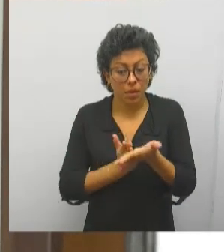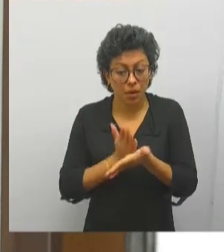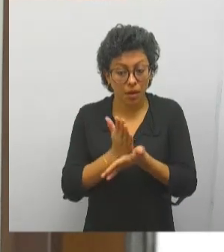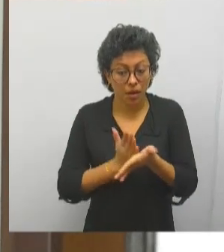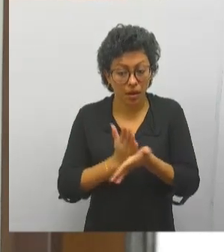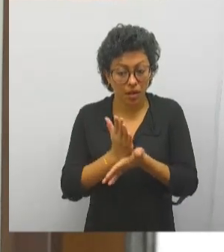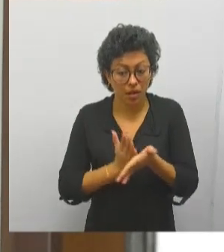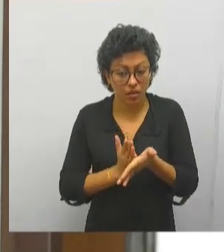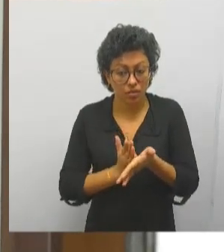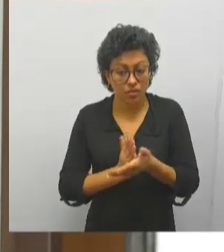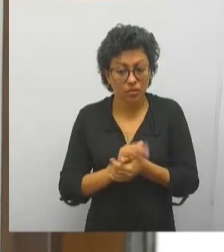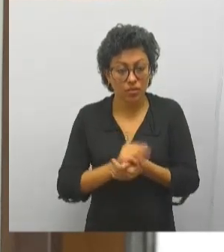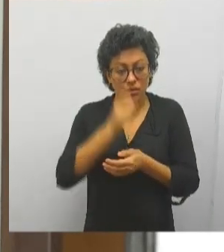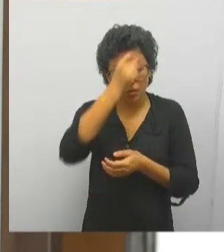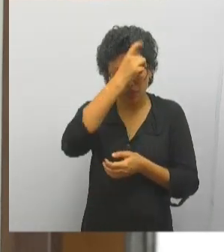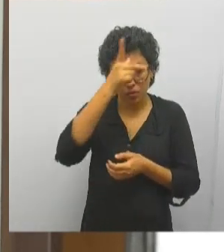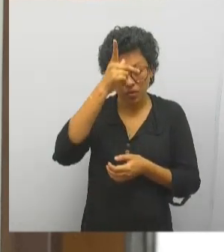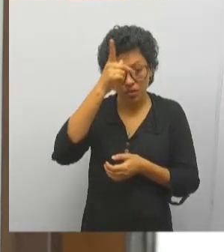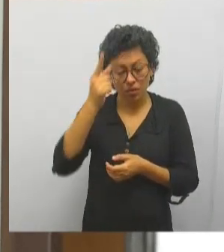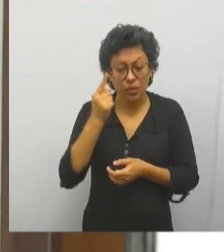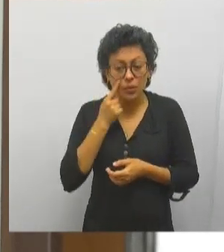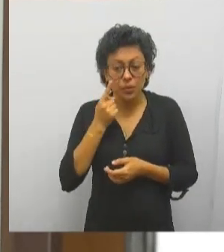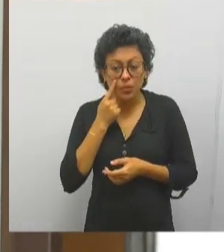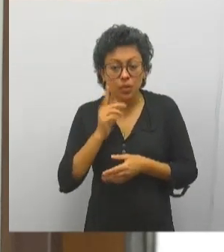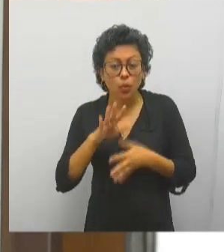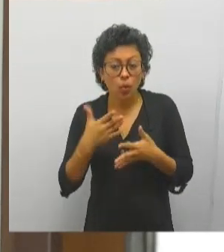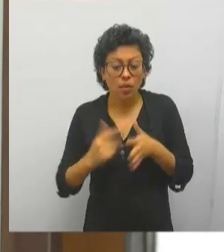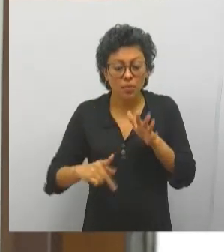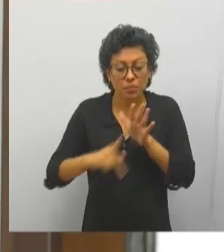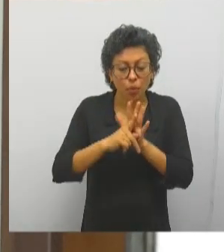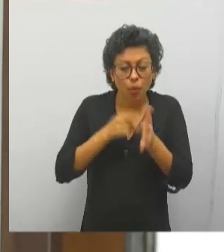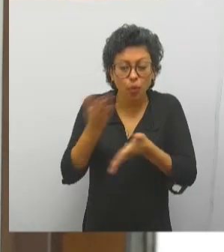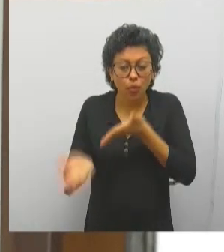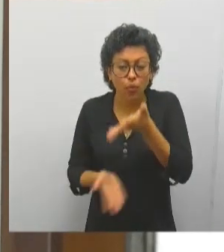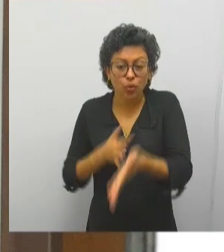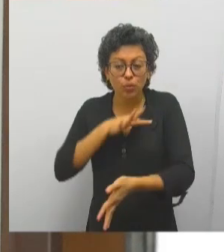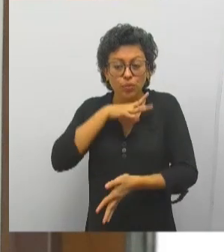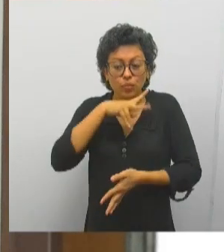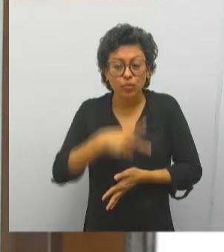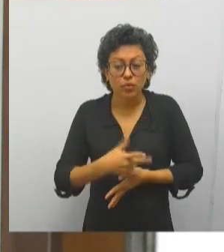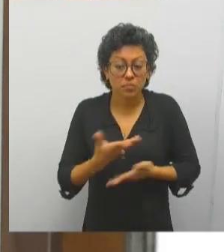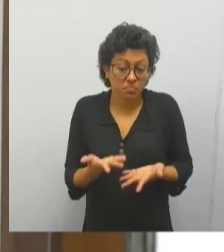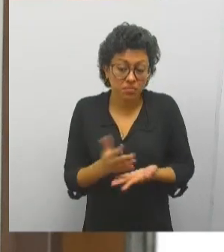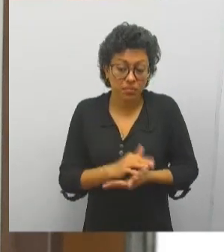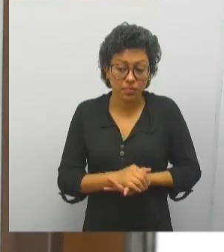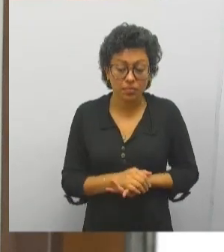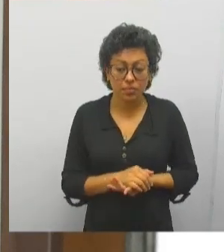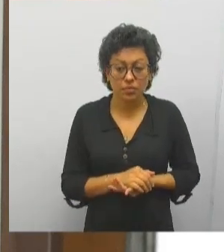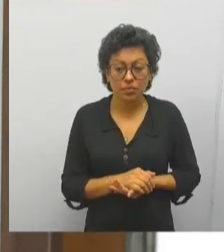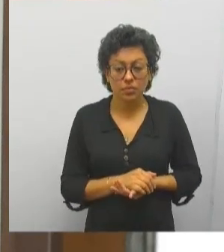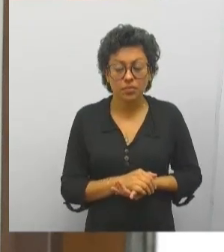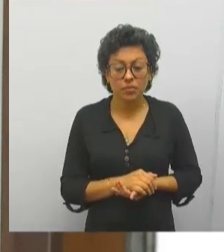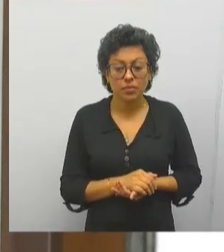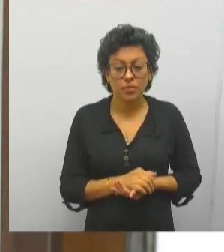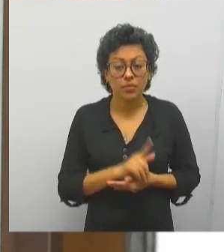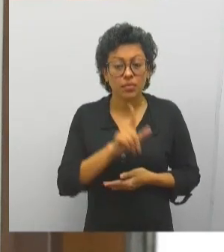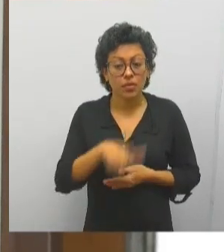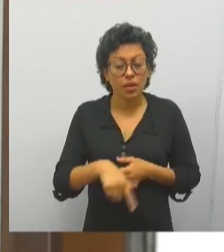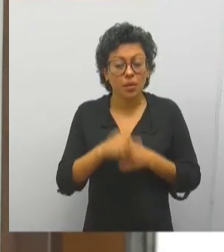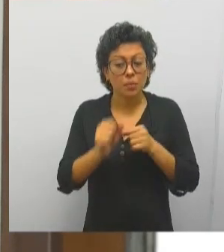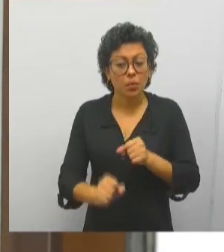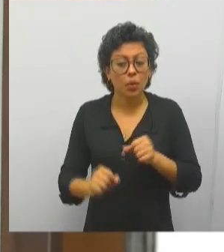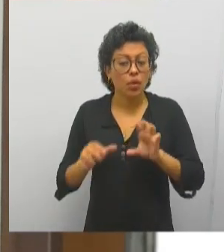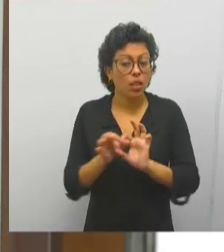parte, aquela que o prefeito achar, à causa animal. Né? Que seja,